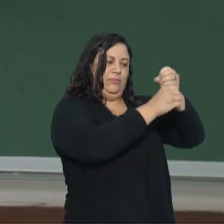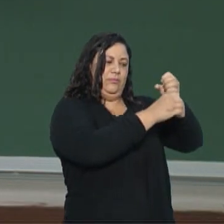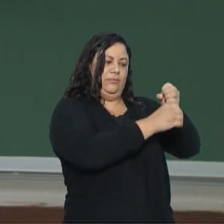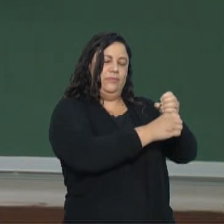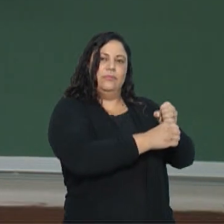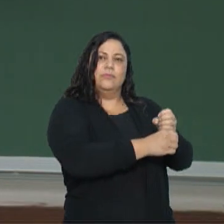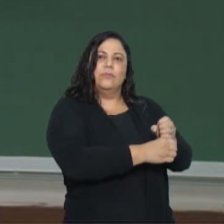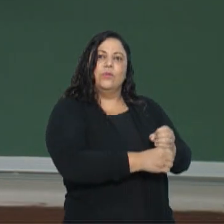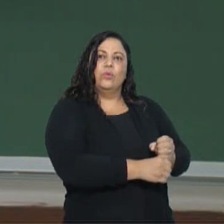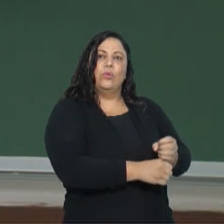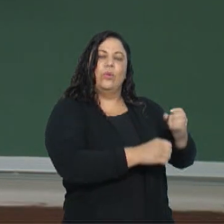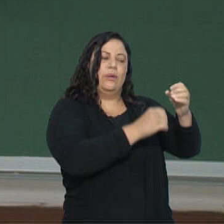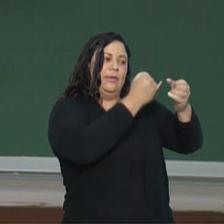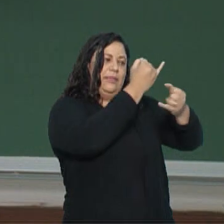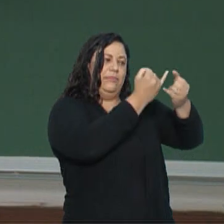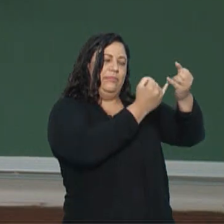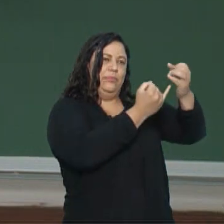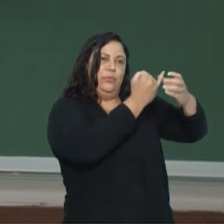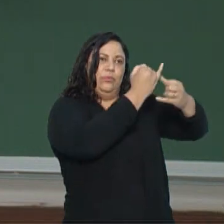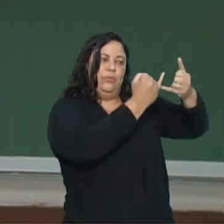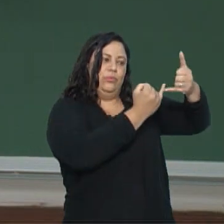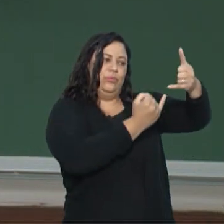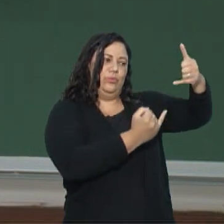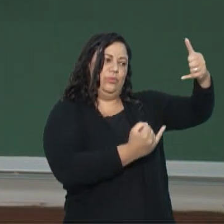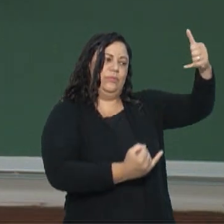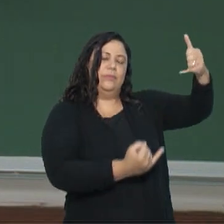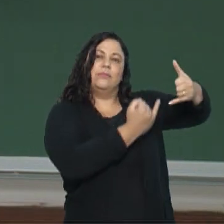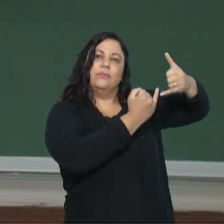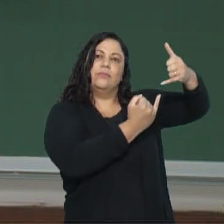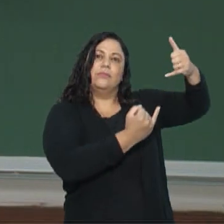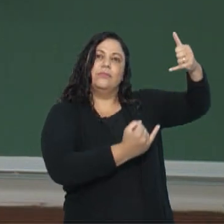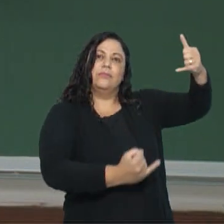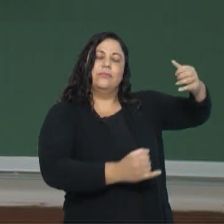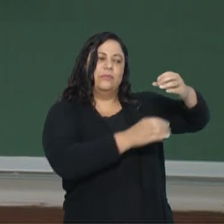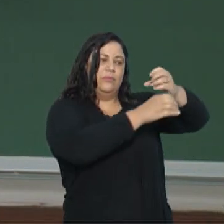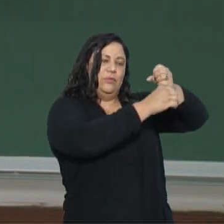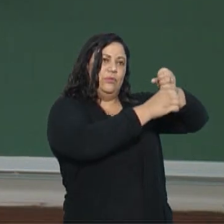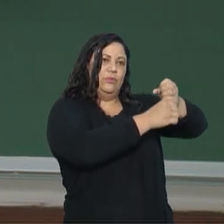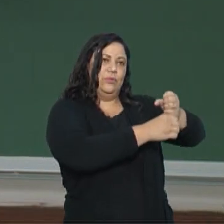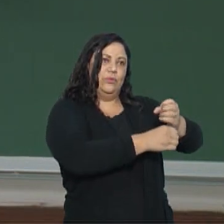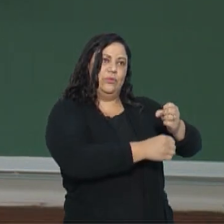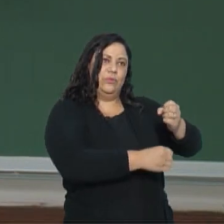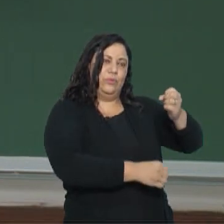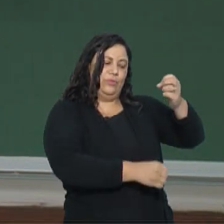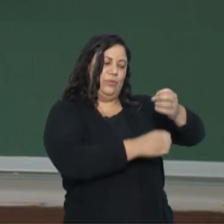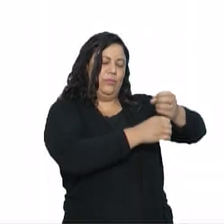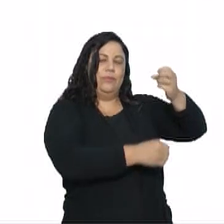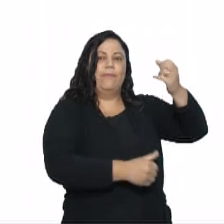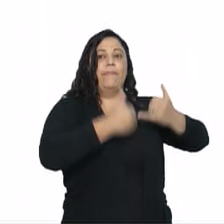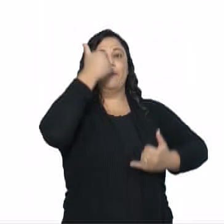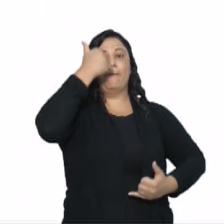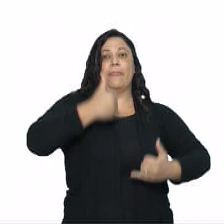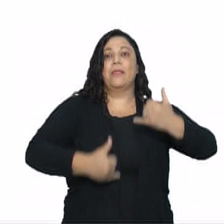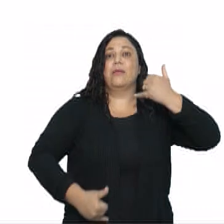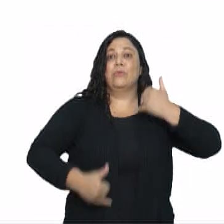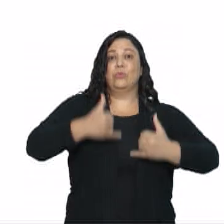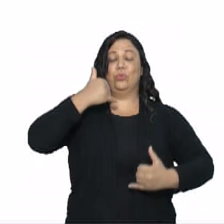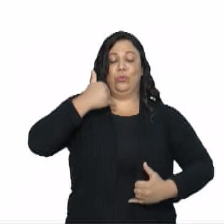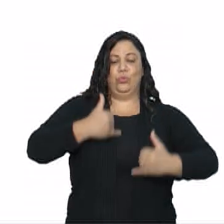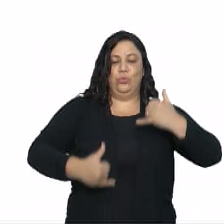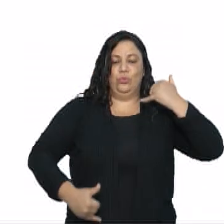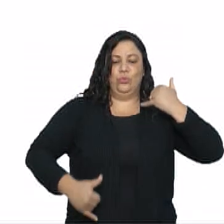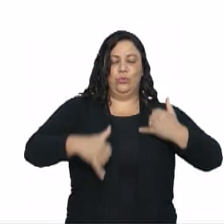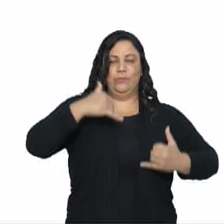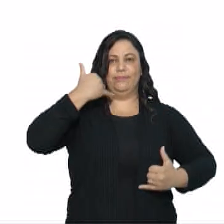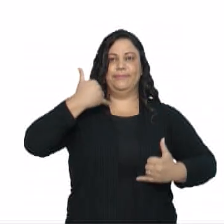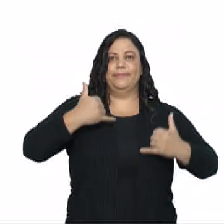parte superior está conectada a quem? Ao tronco encefálico. Sua função é o quê? De conduzir os impulsos para o